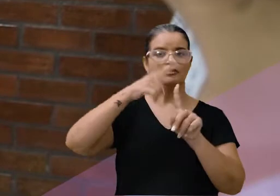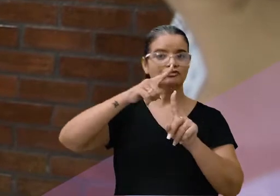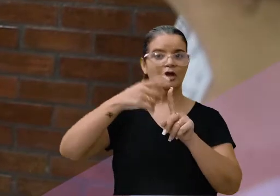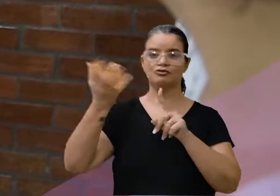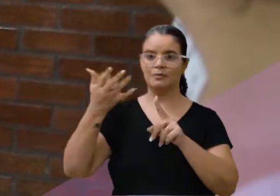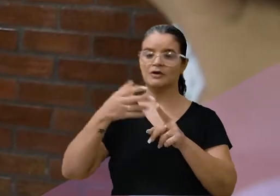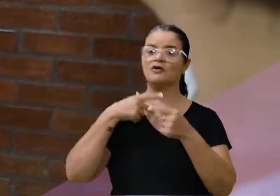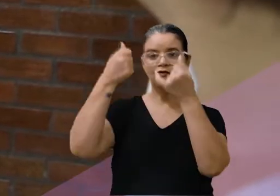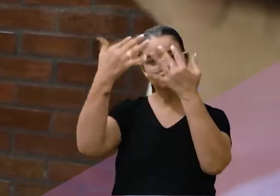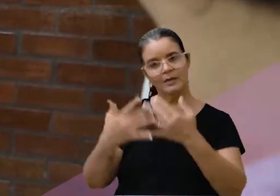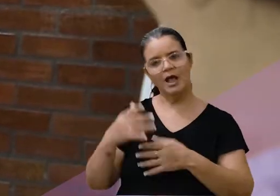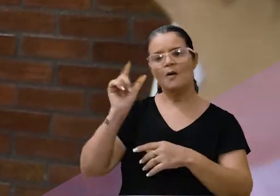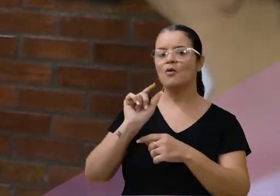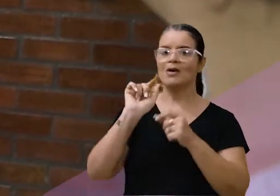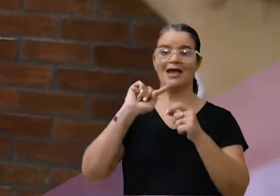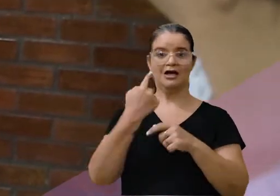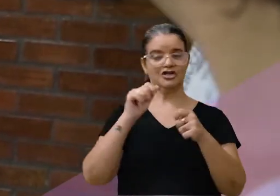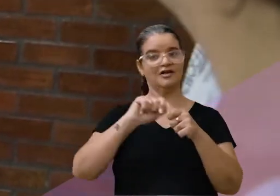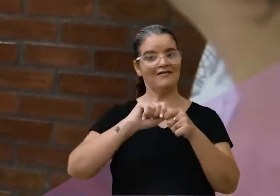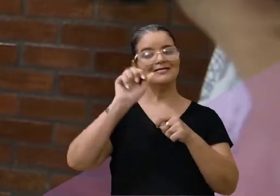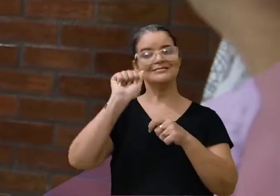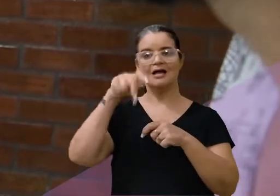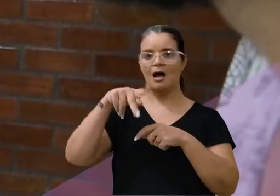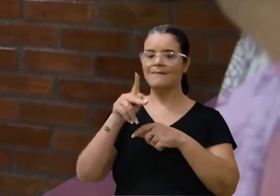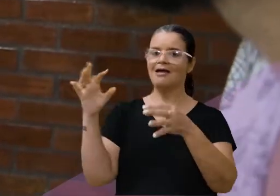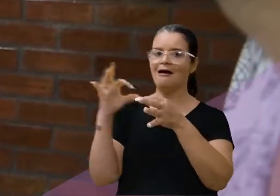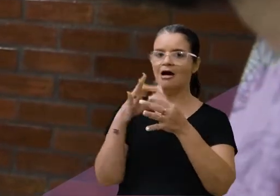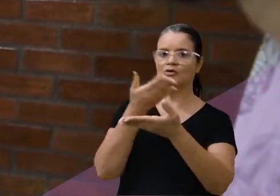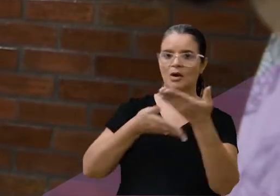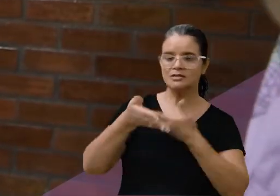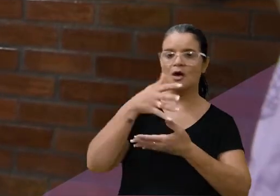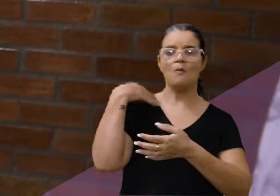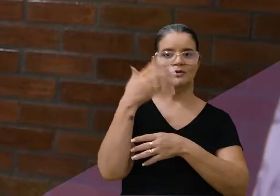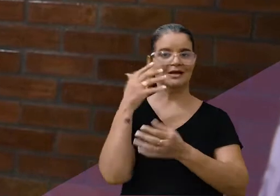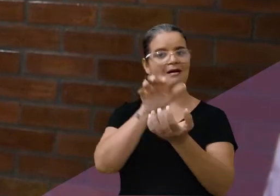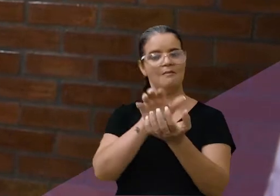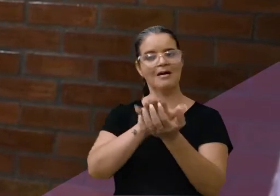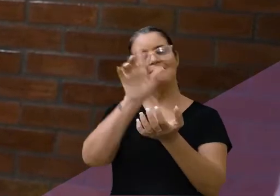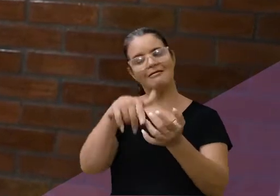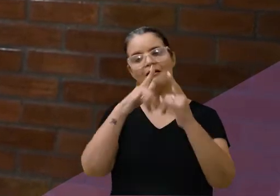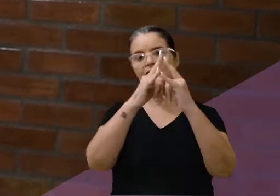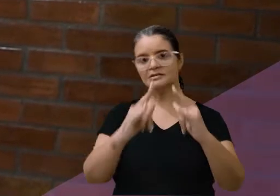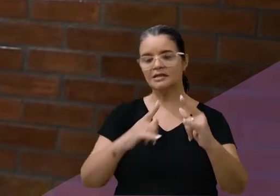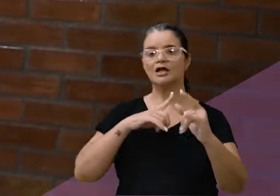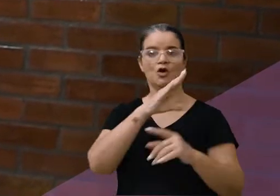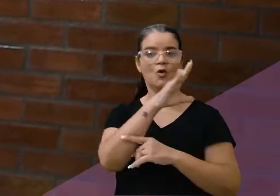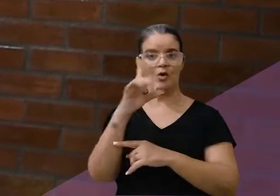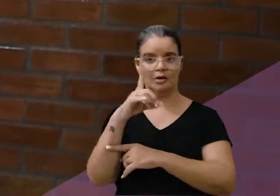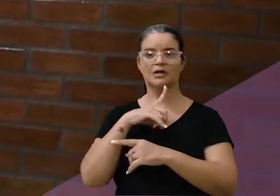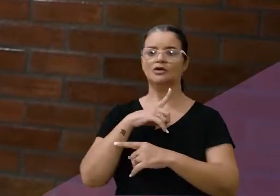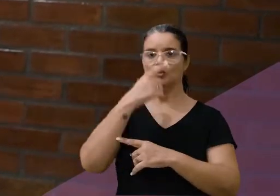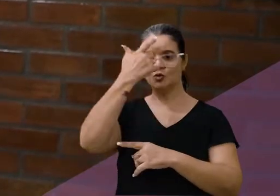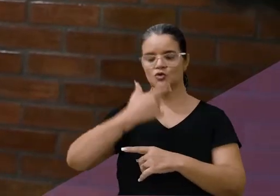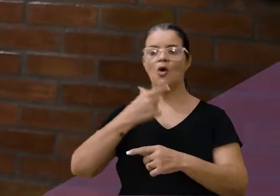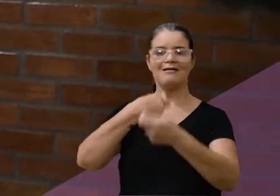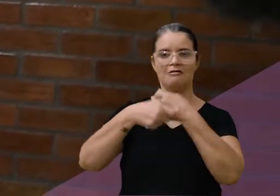de produção. Vou falar um pouco do que a gente faz enquanto o AMP, né? Articulação Musical Pernambucana, que é essa entidade que eu sou coordenador e que a gente